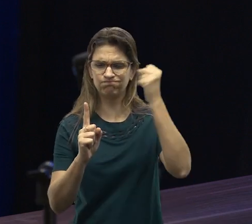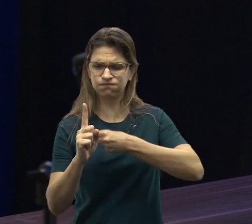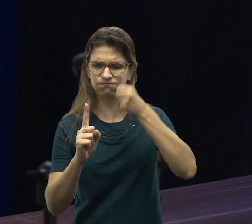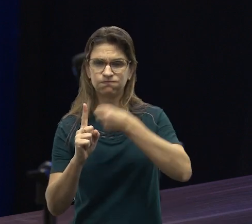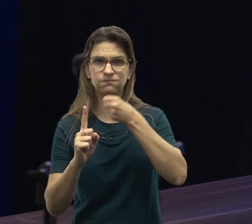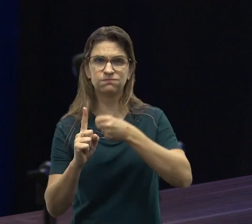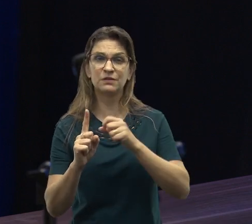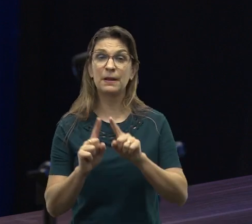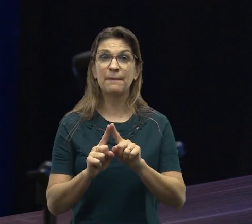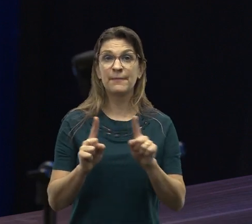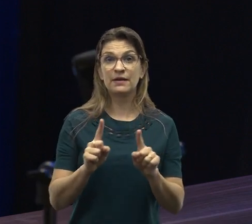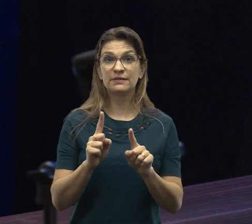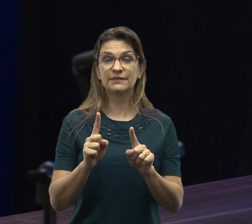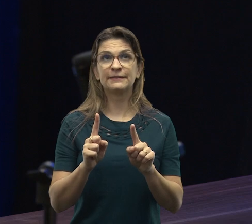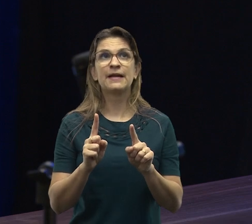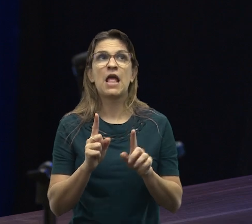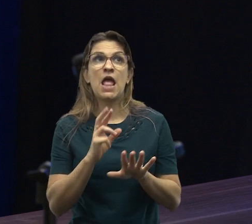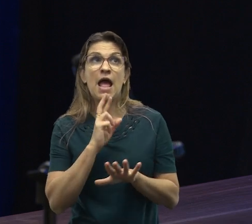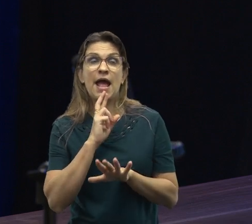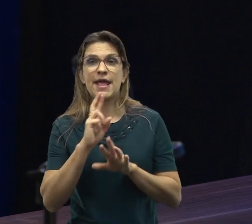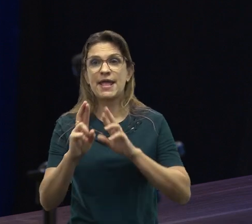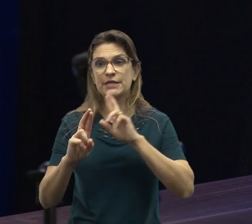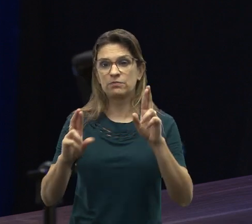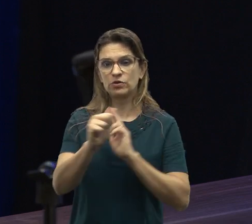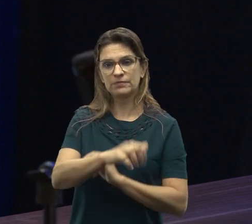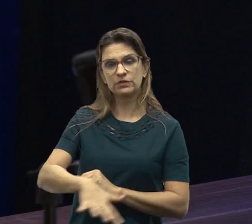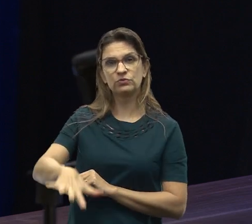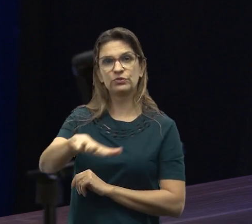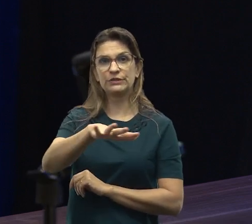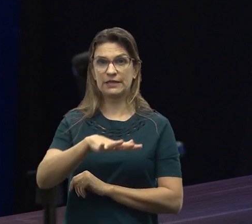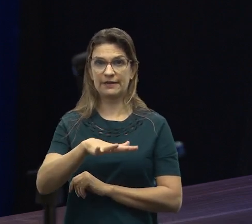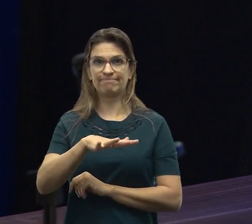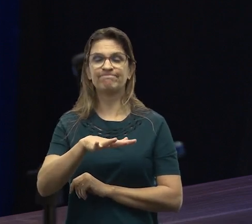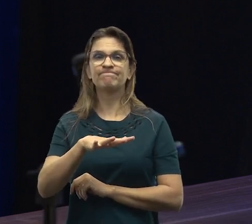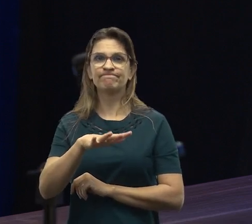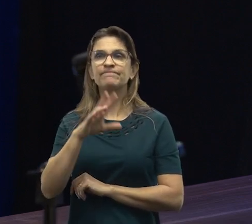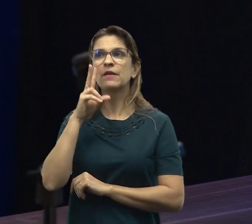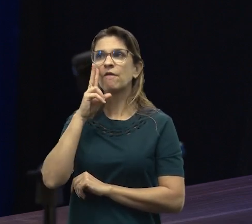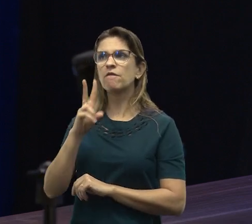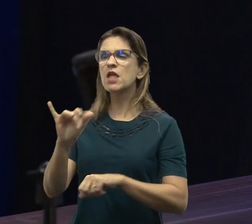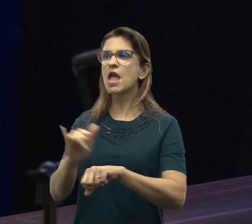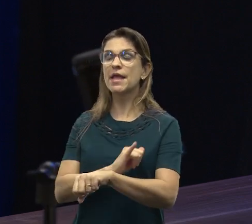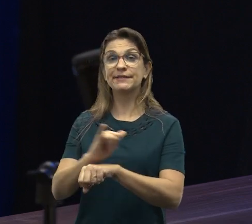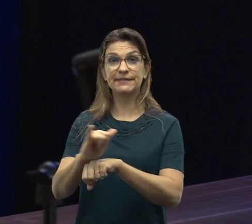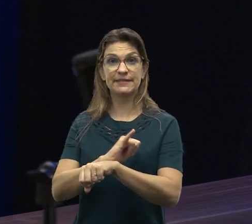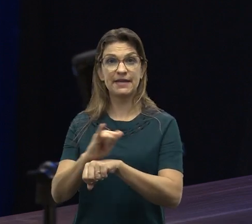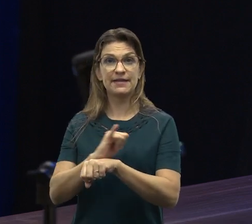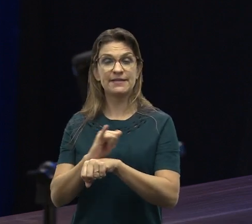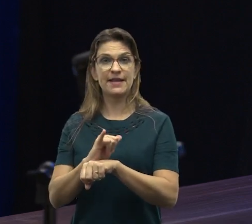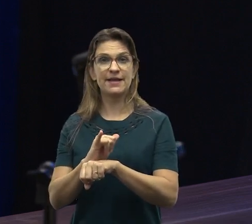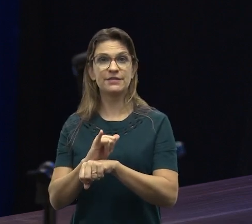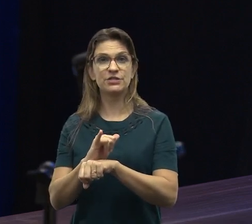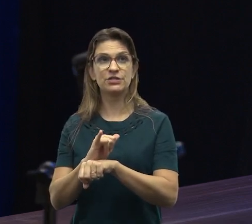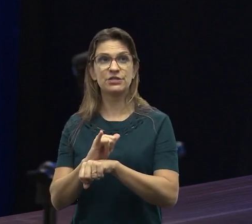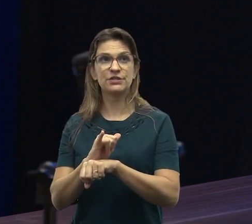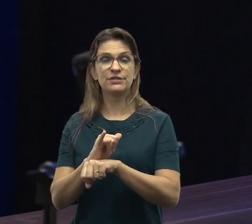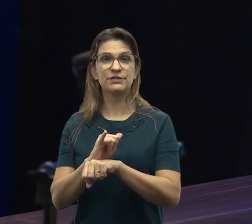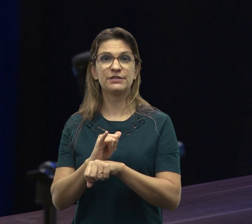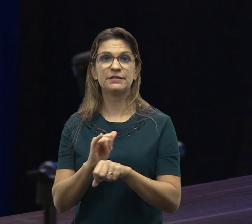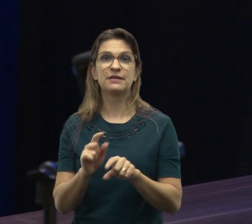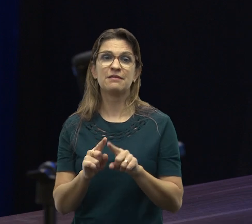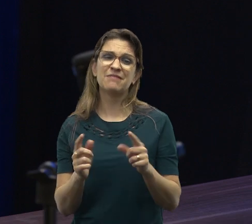resposta para a sociedade ver. Eu vi muitas ações que foram feitas sem a sua